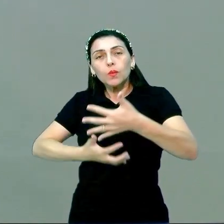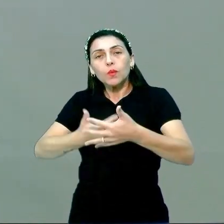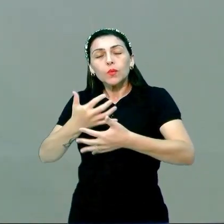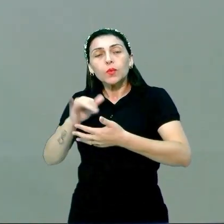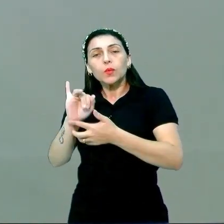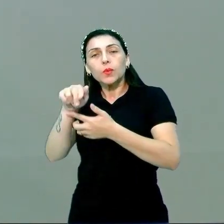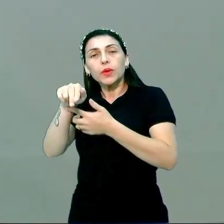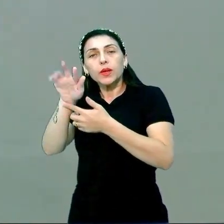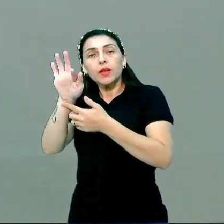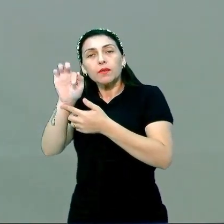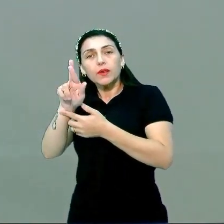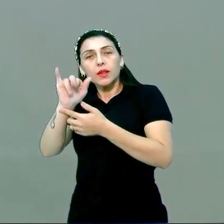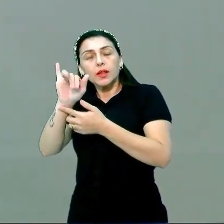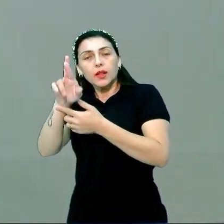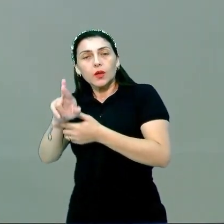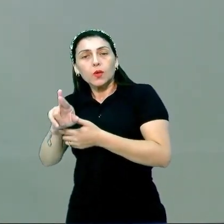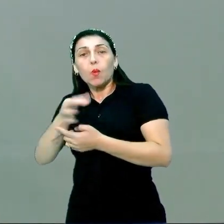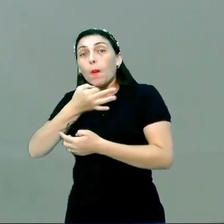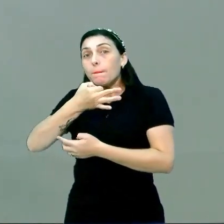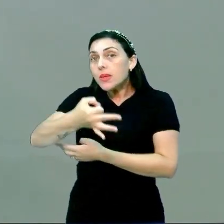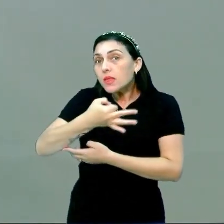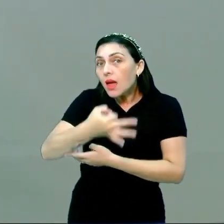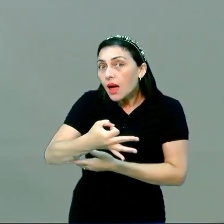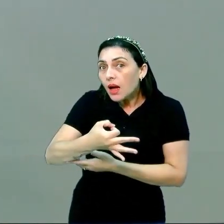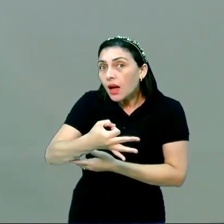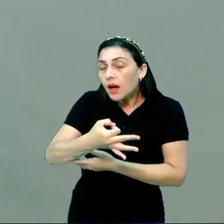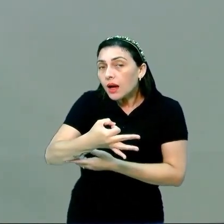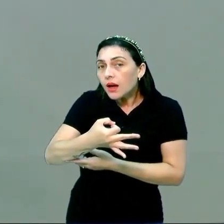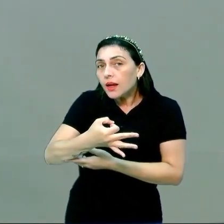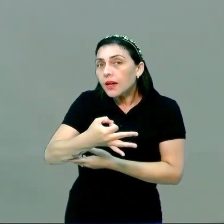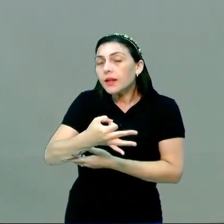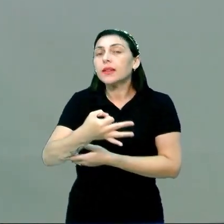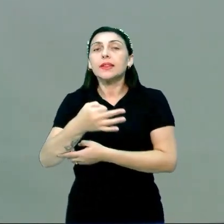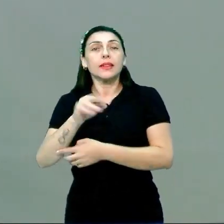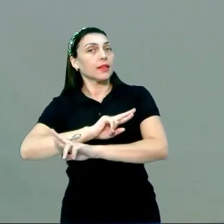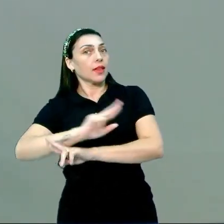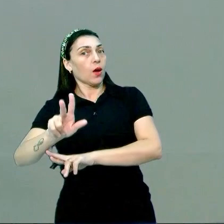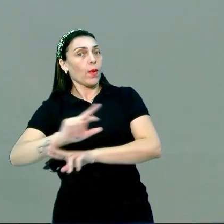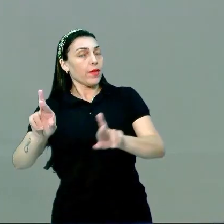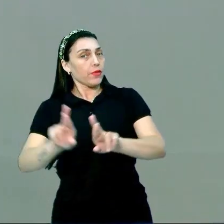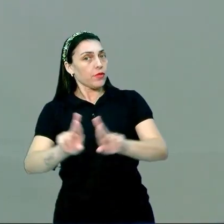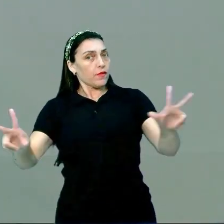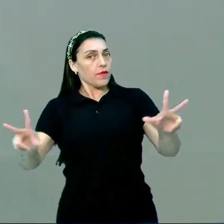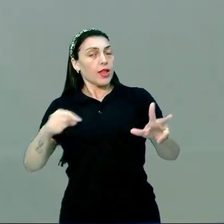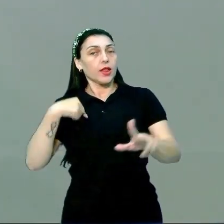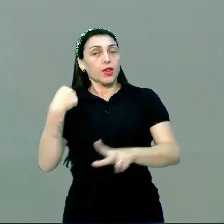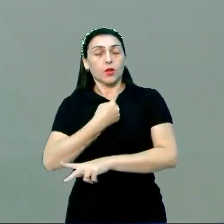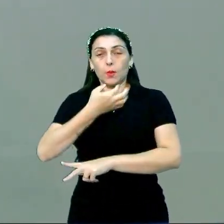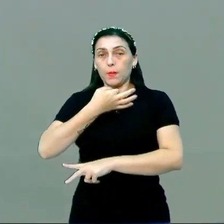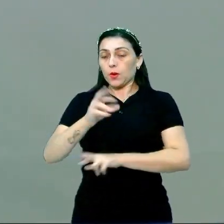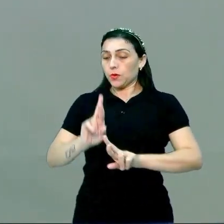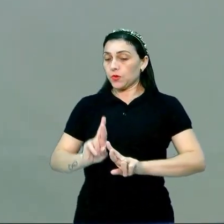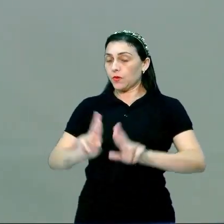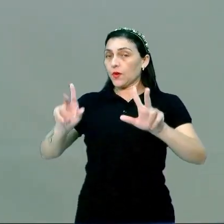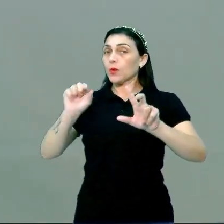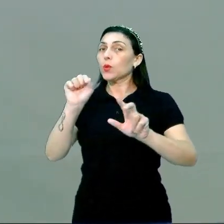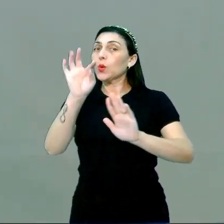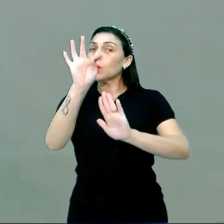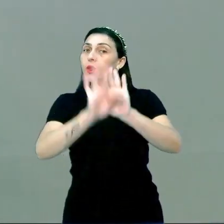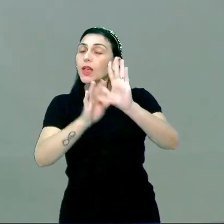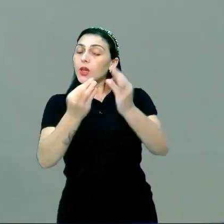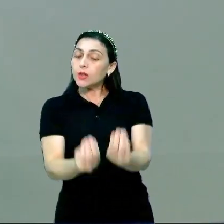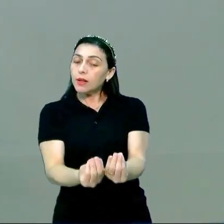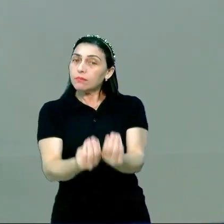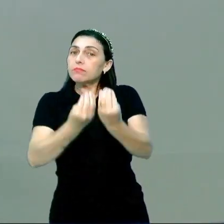o inferir com o opinar, E muitas das vezes a opinião da gente é diferente com o que o texto está